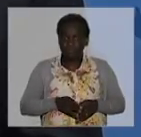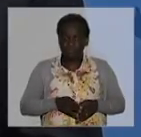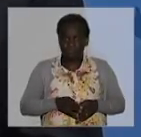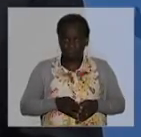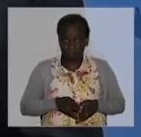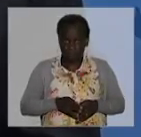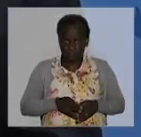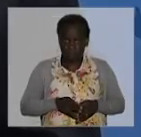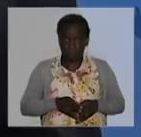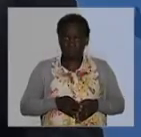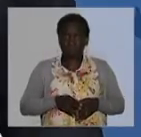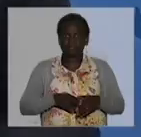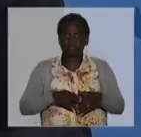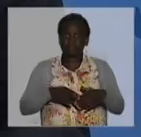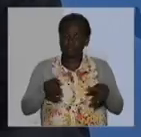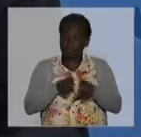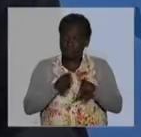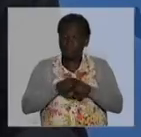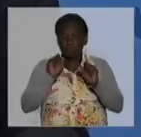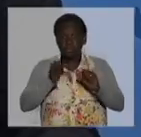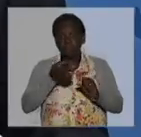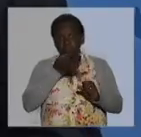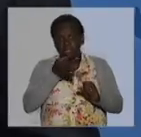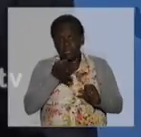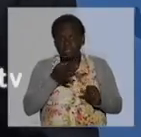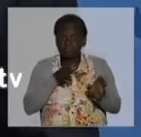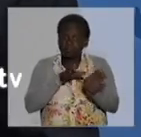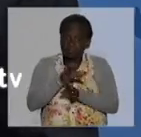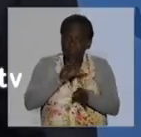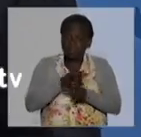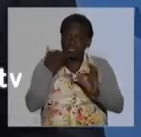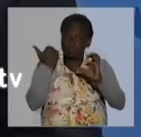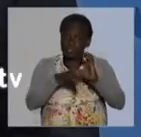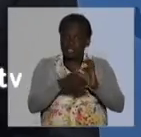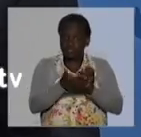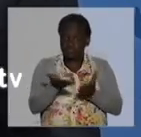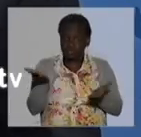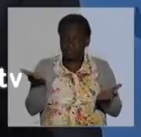www.alerj.rj.gov.br e mandar sugestões para o e-mail